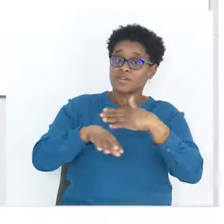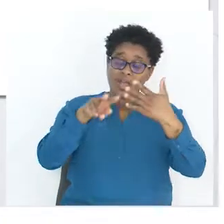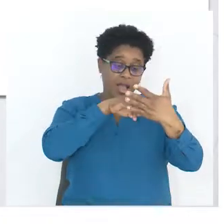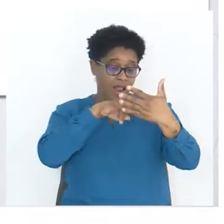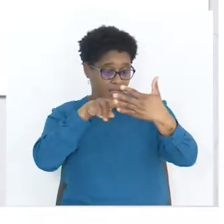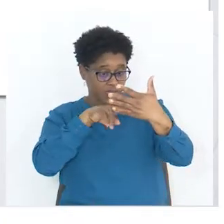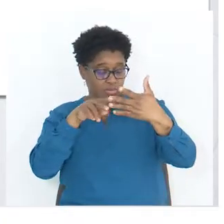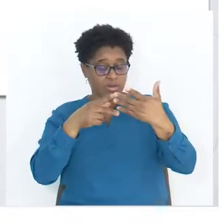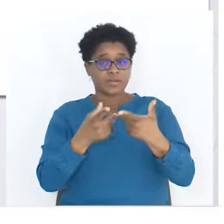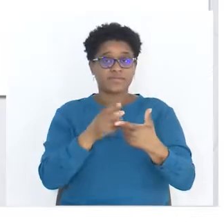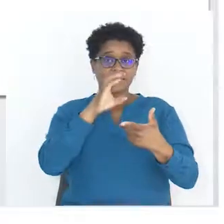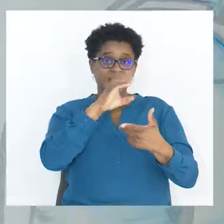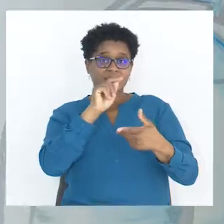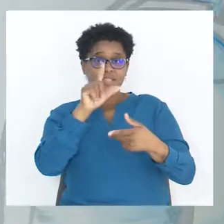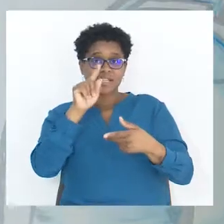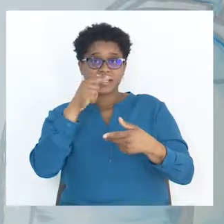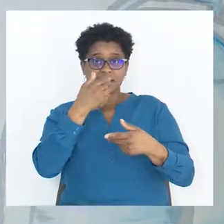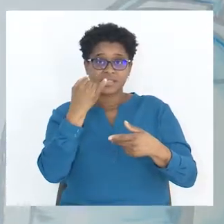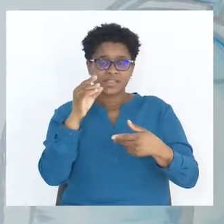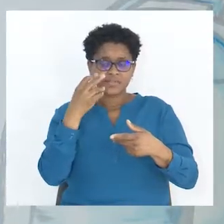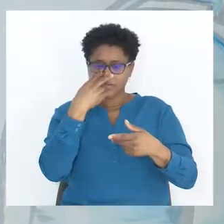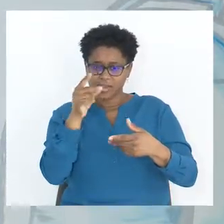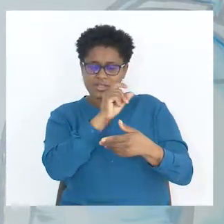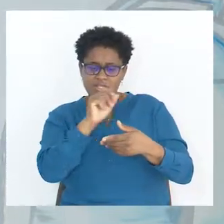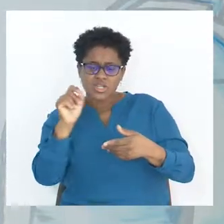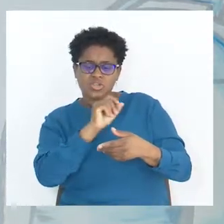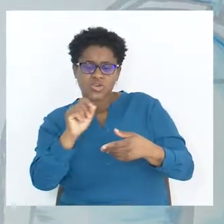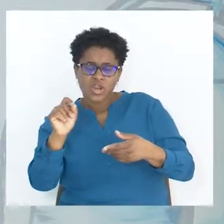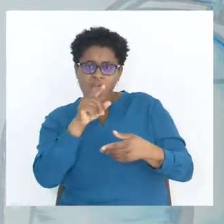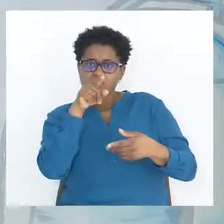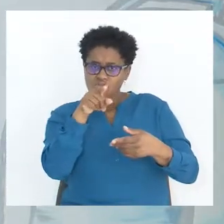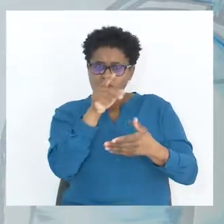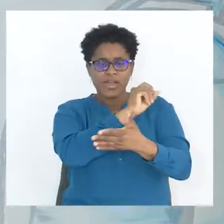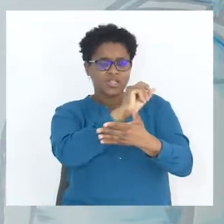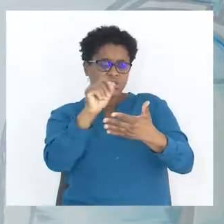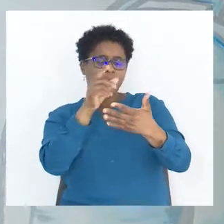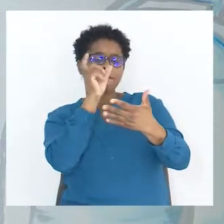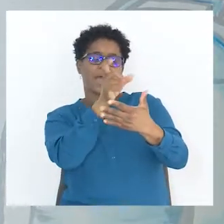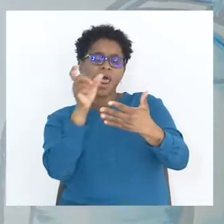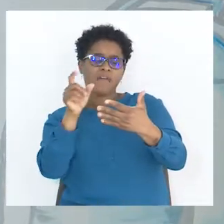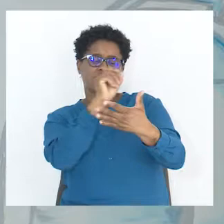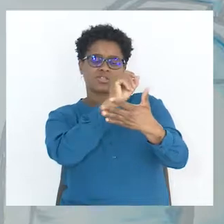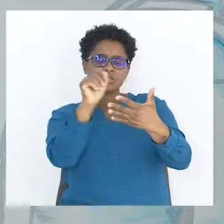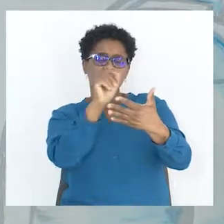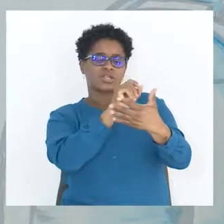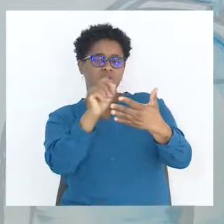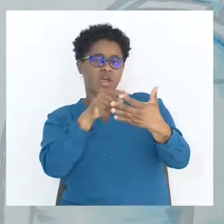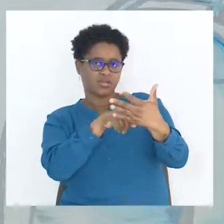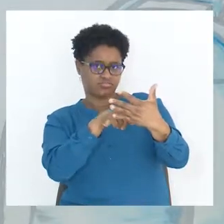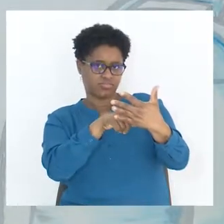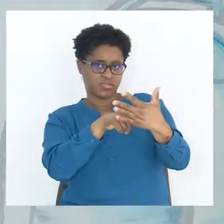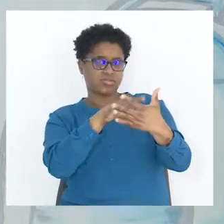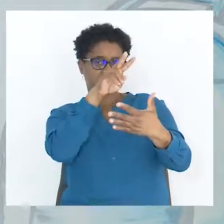a leitura seletiva. Repara a palavra seletiva. Tu vais selecionando partes